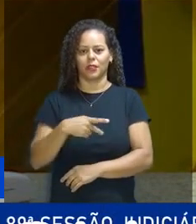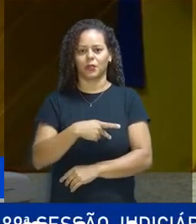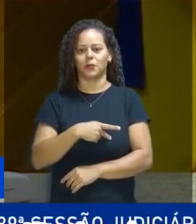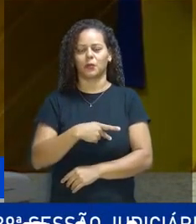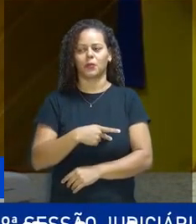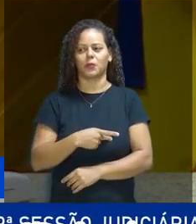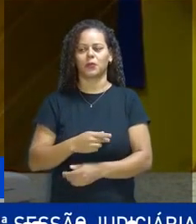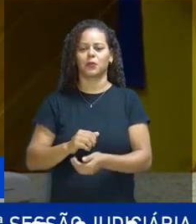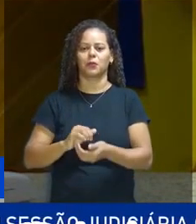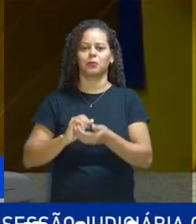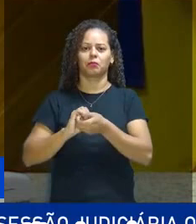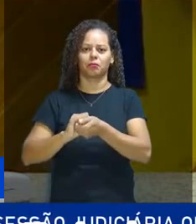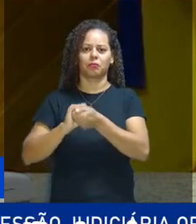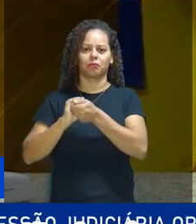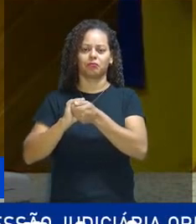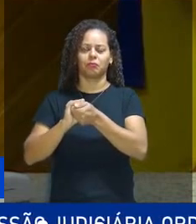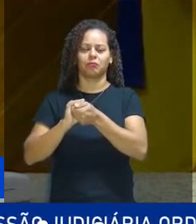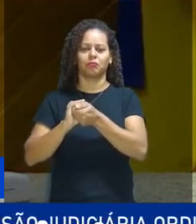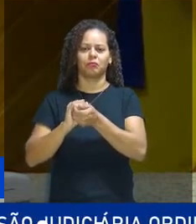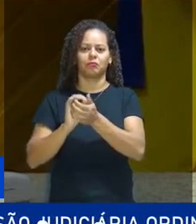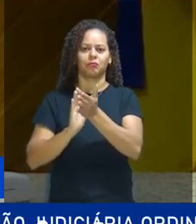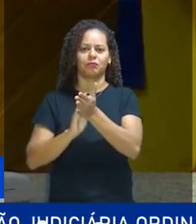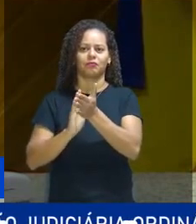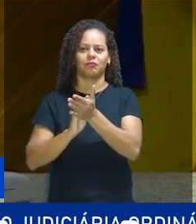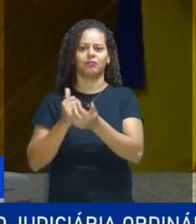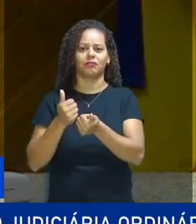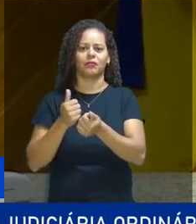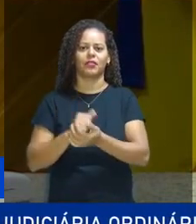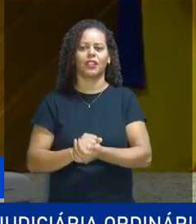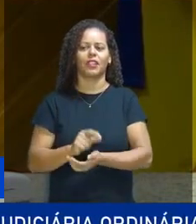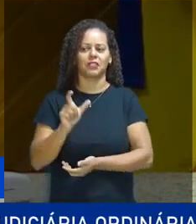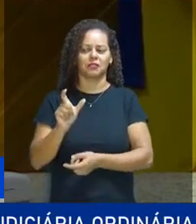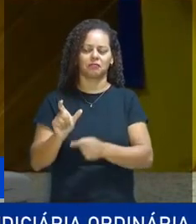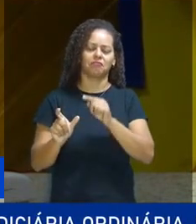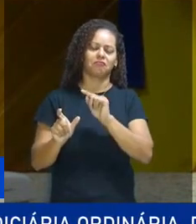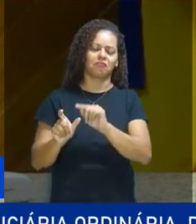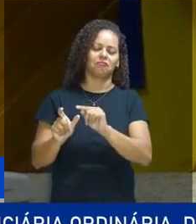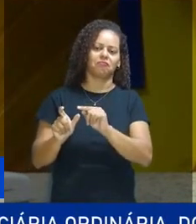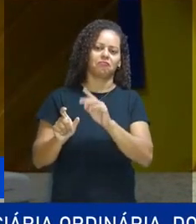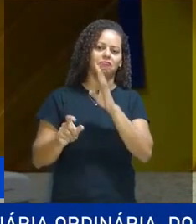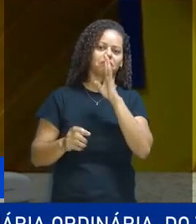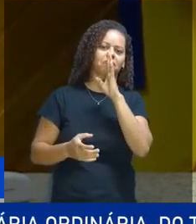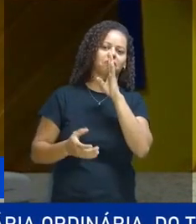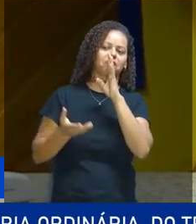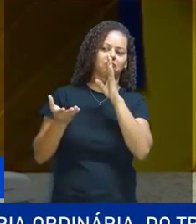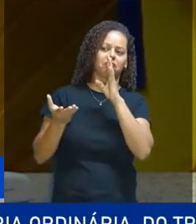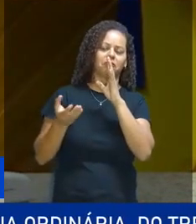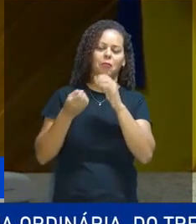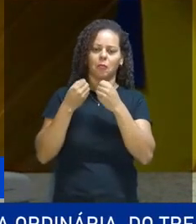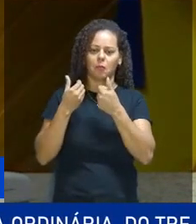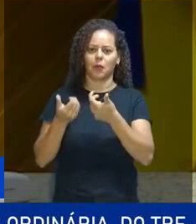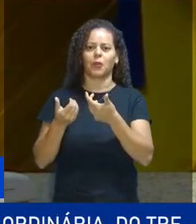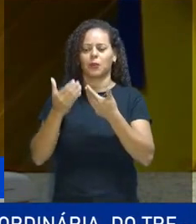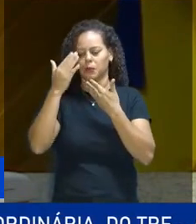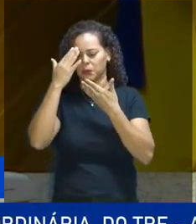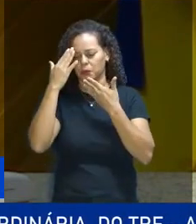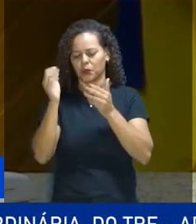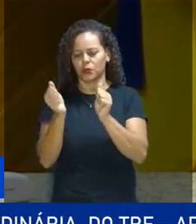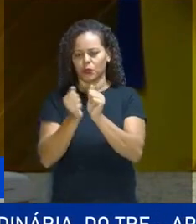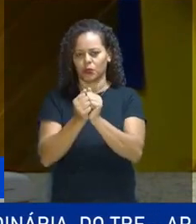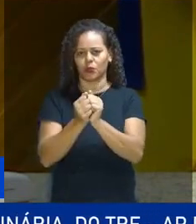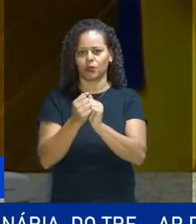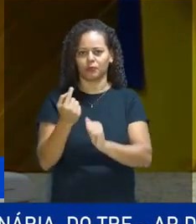esforço, pescoço. Está com a gente aqui, doutora Sara. Senhora, realmente é tudo na barra inferior da tela, 89ª Sessão